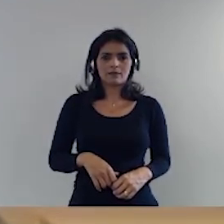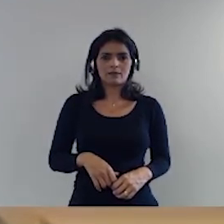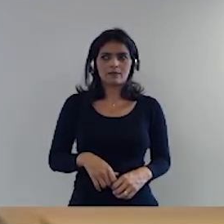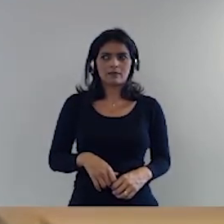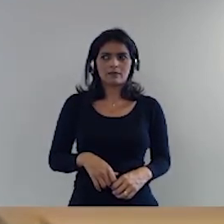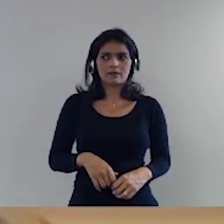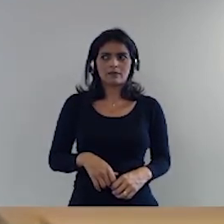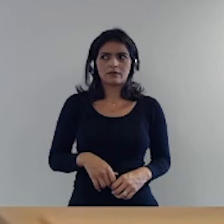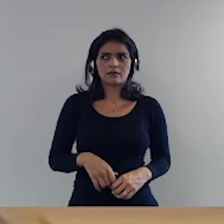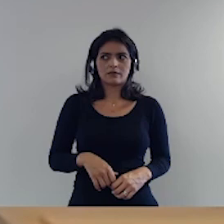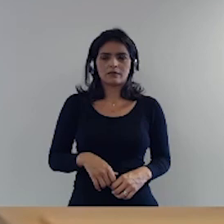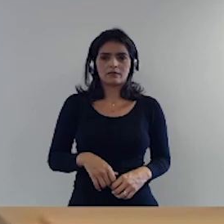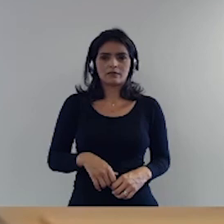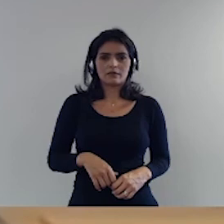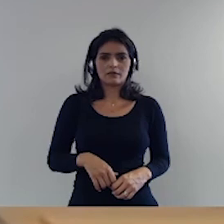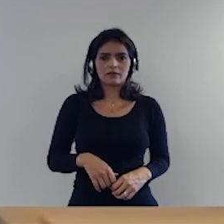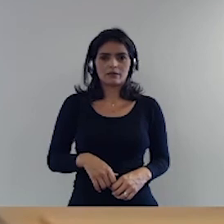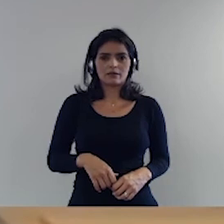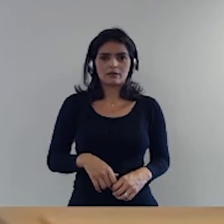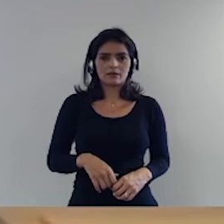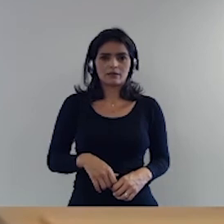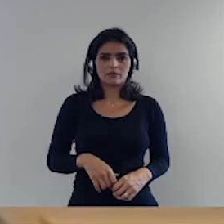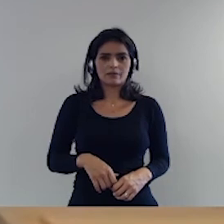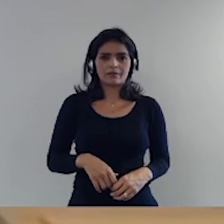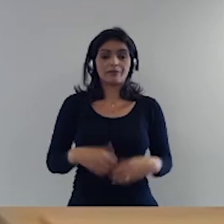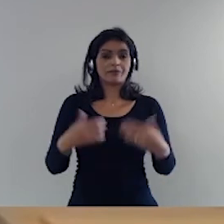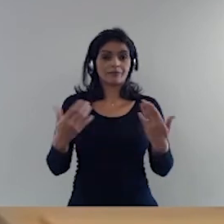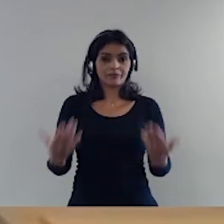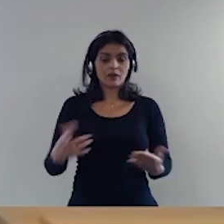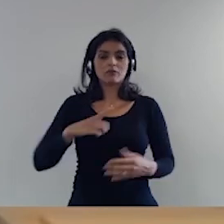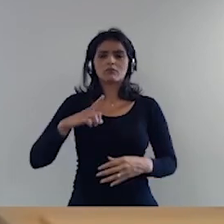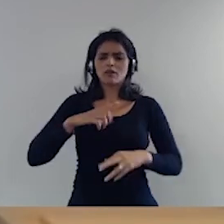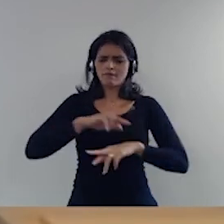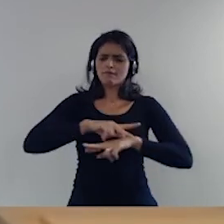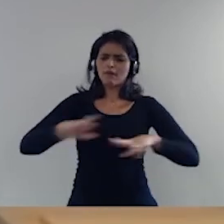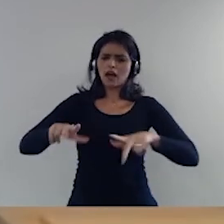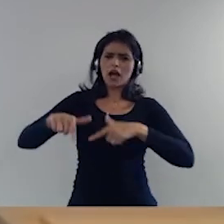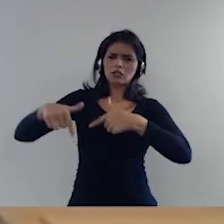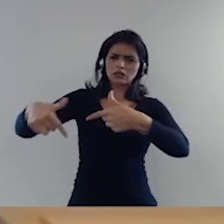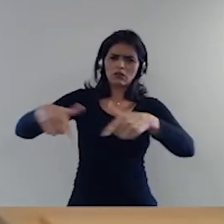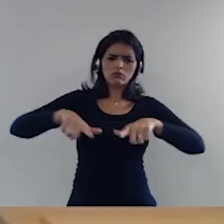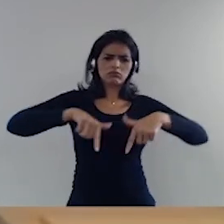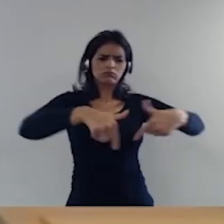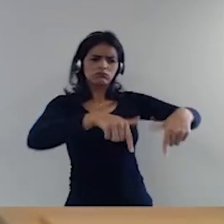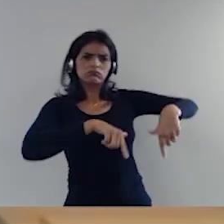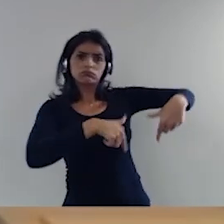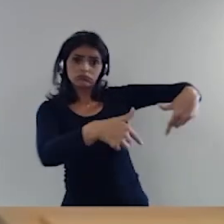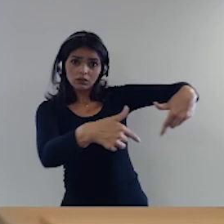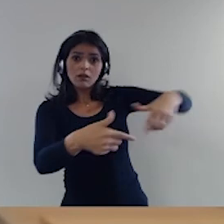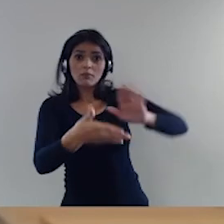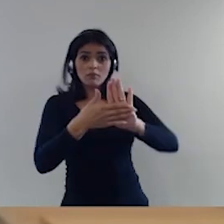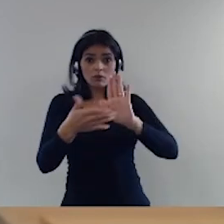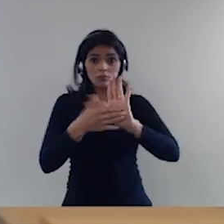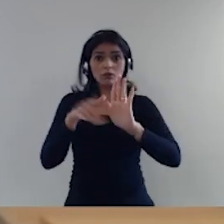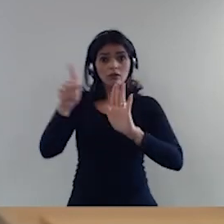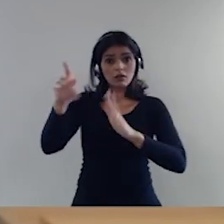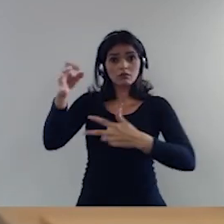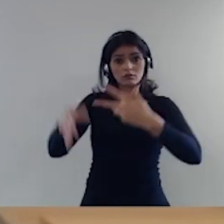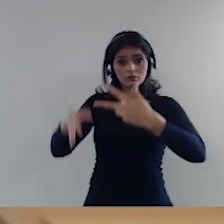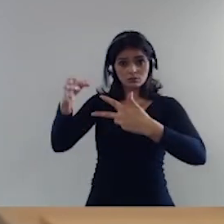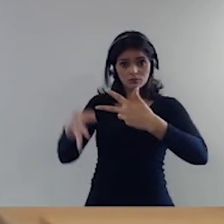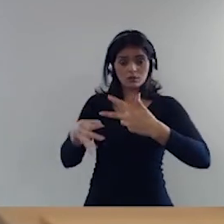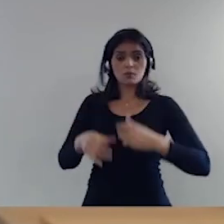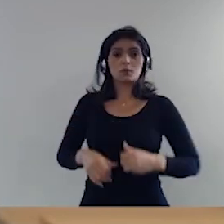parte jurídica da crise, diversas ações foram propostas perante o Supremo